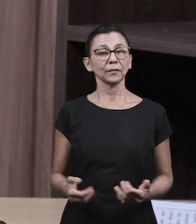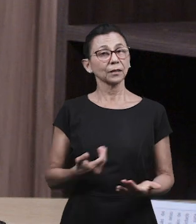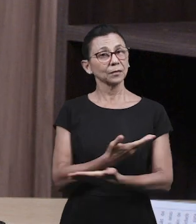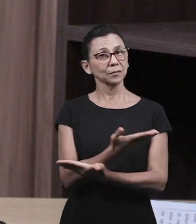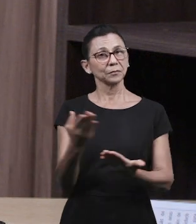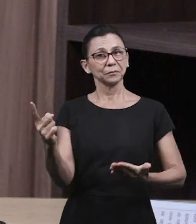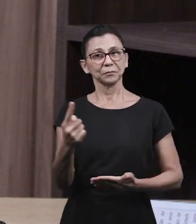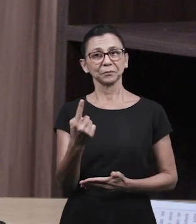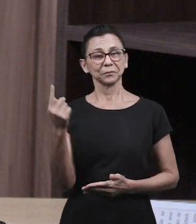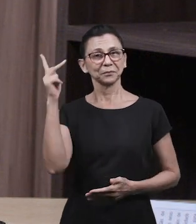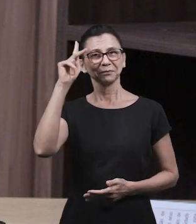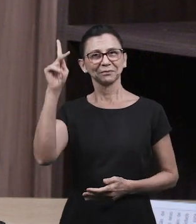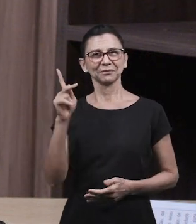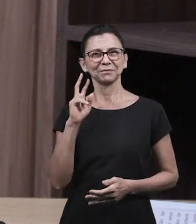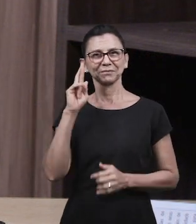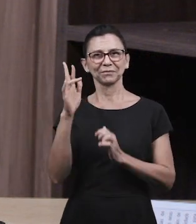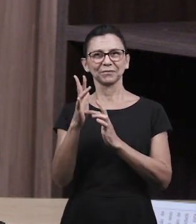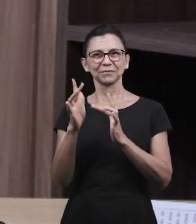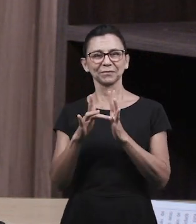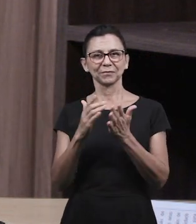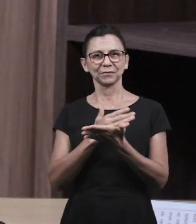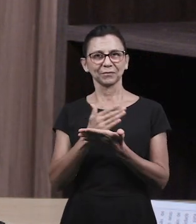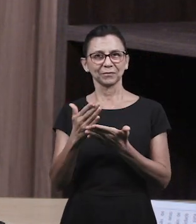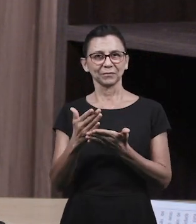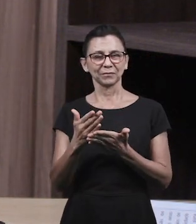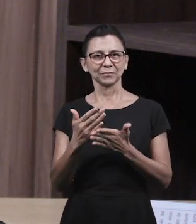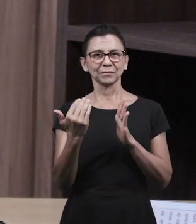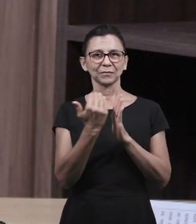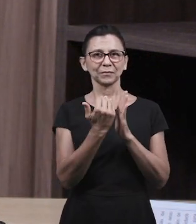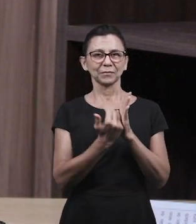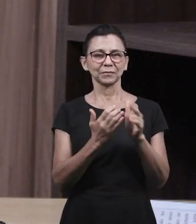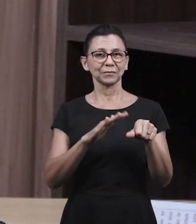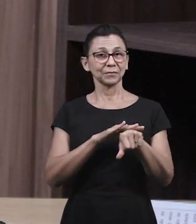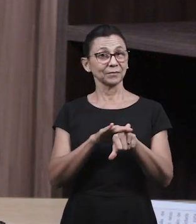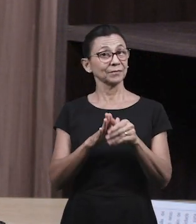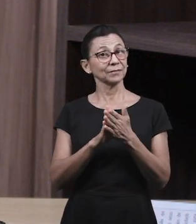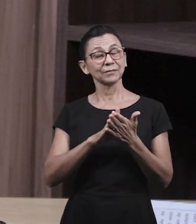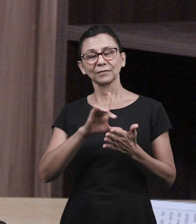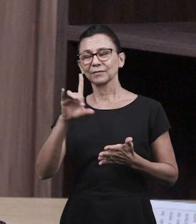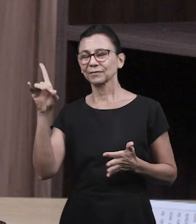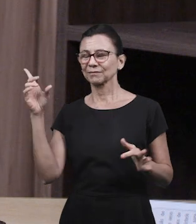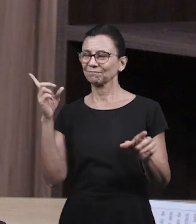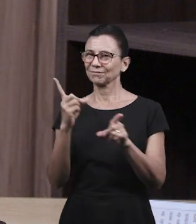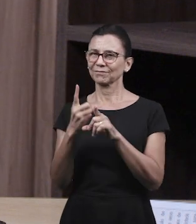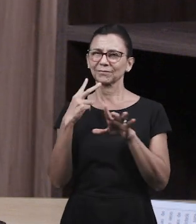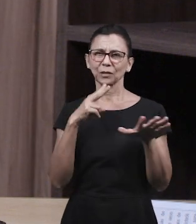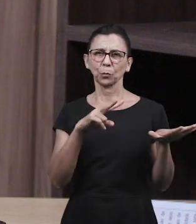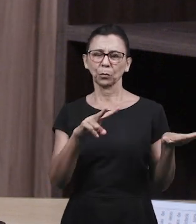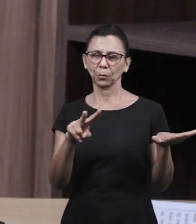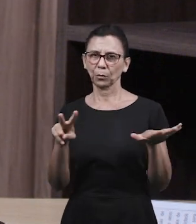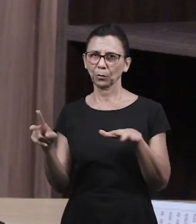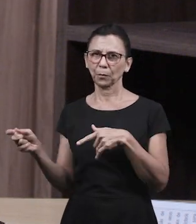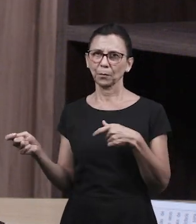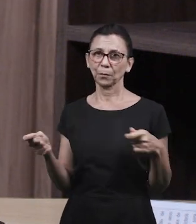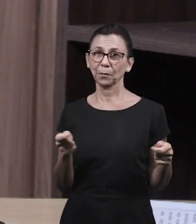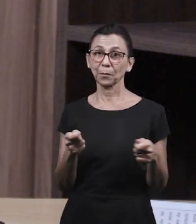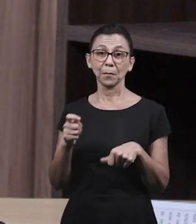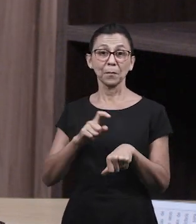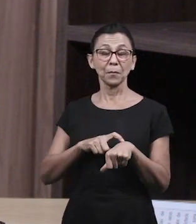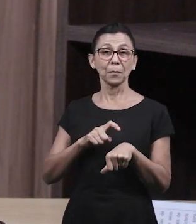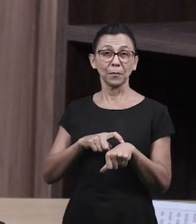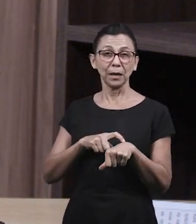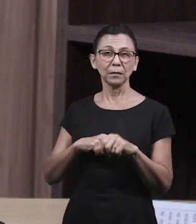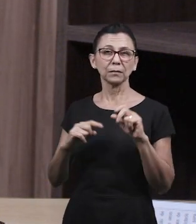Eu saúdo a todos com a paz do Senhor Jesus. Estamos começando mais uma edição do programa Conversas Bíblicas, nosso encontro semanal, esse momento